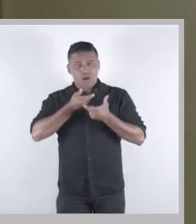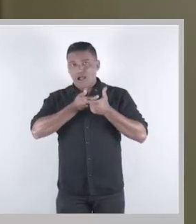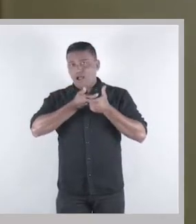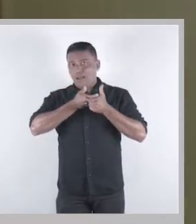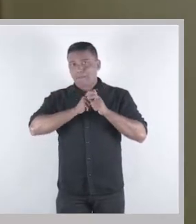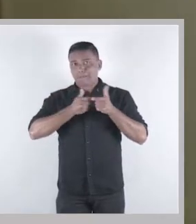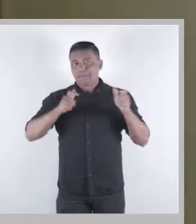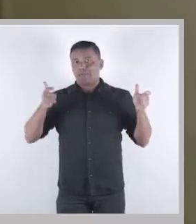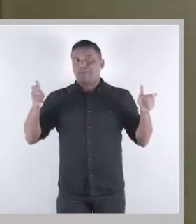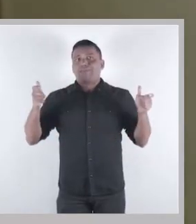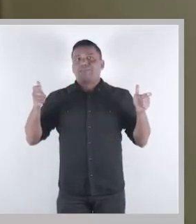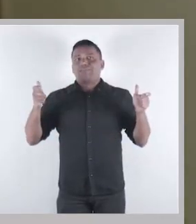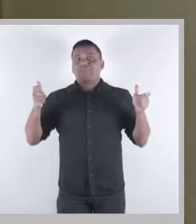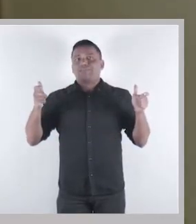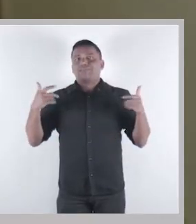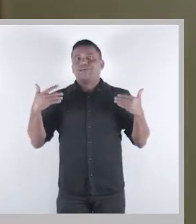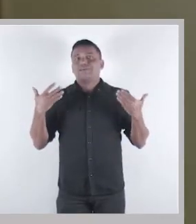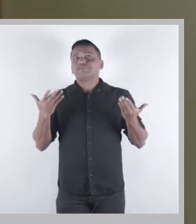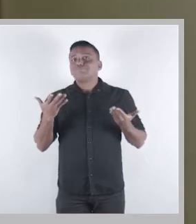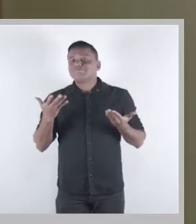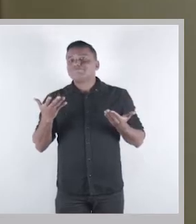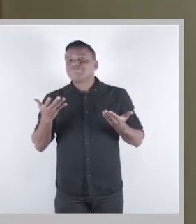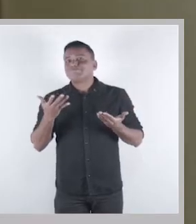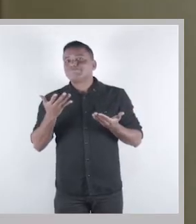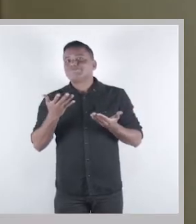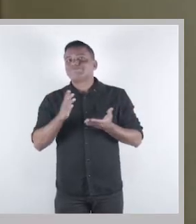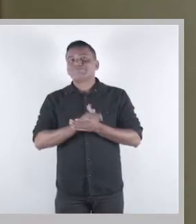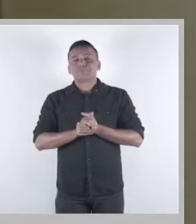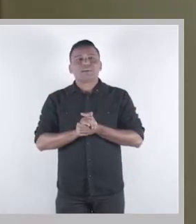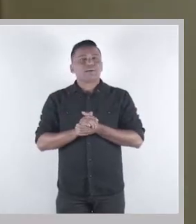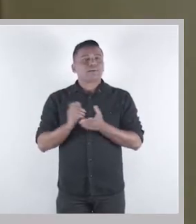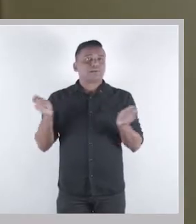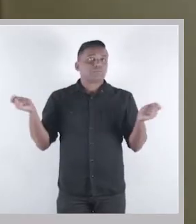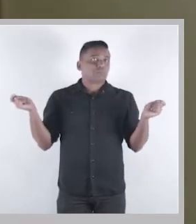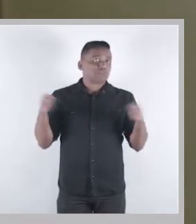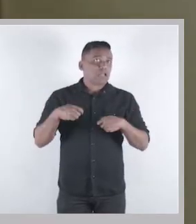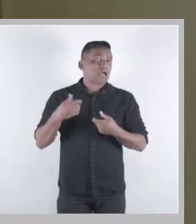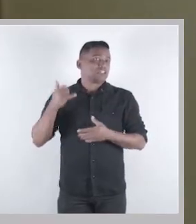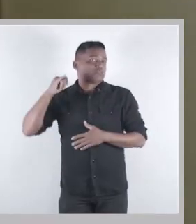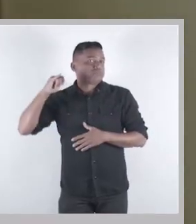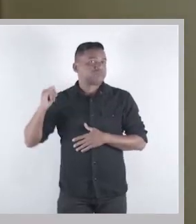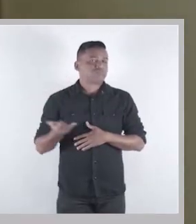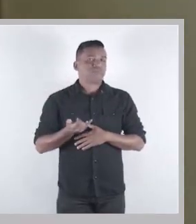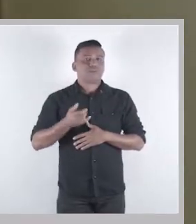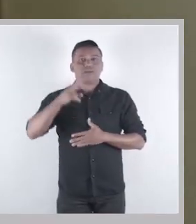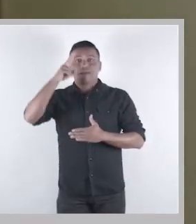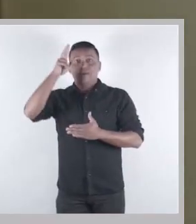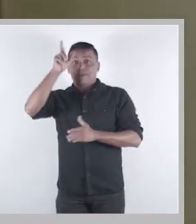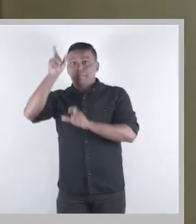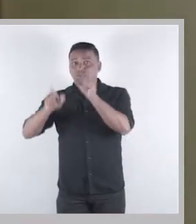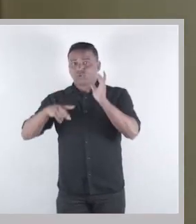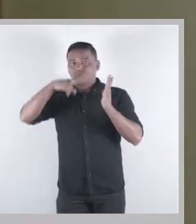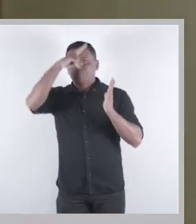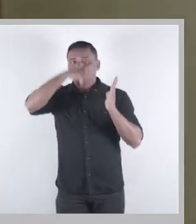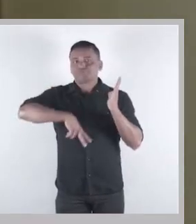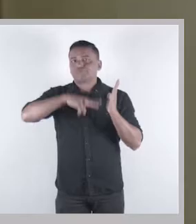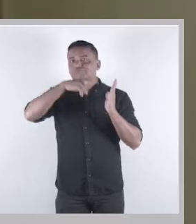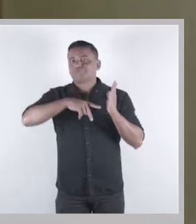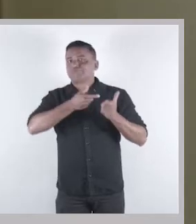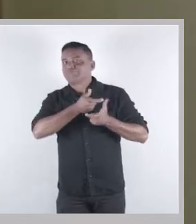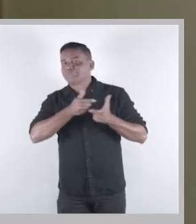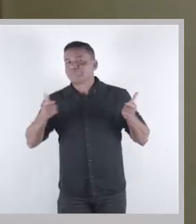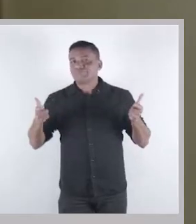a possibilidade né de leitores nessa amplia o número de pessoas que podem